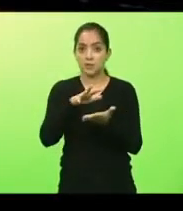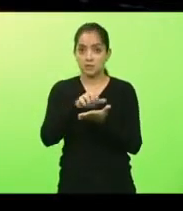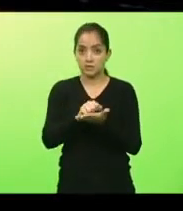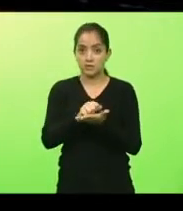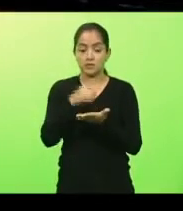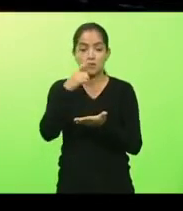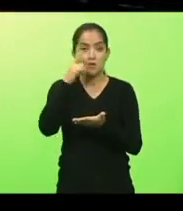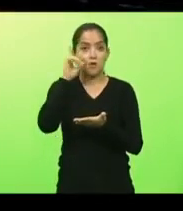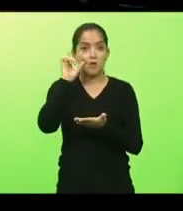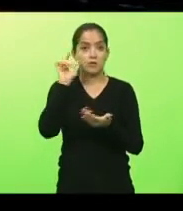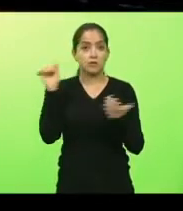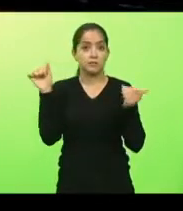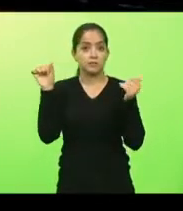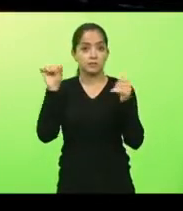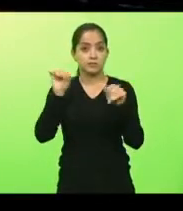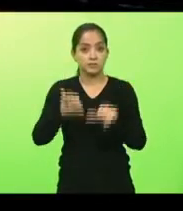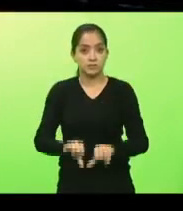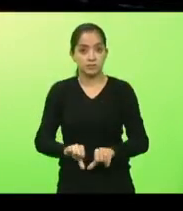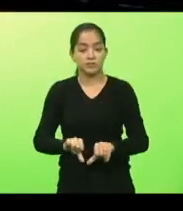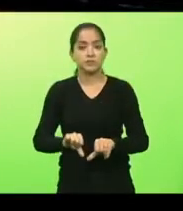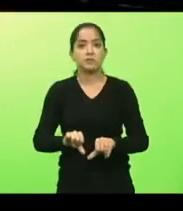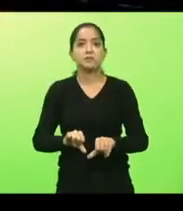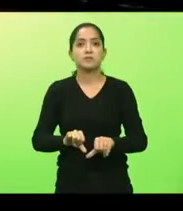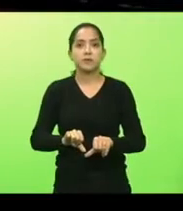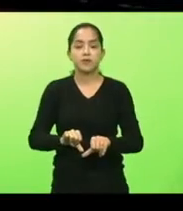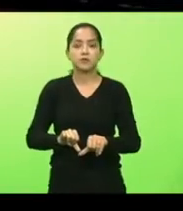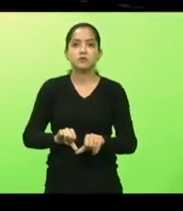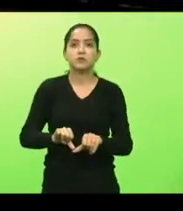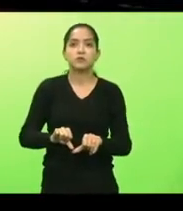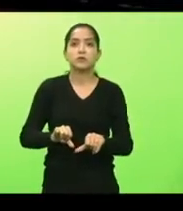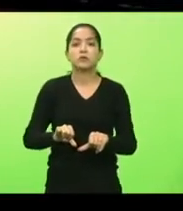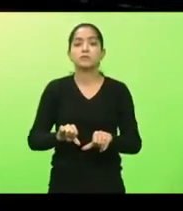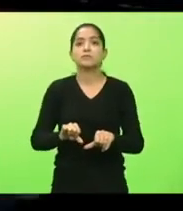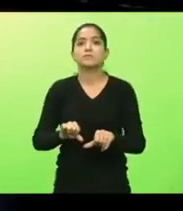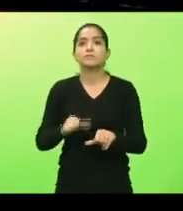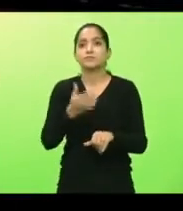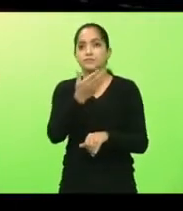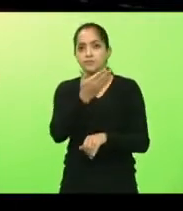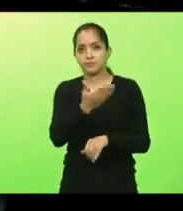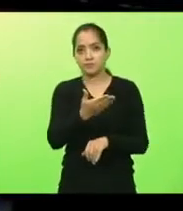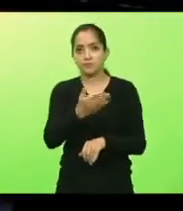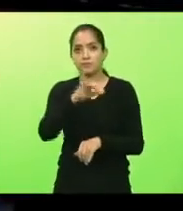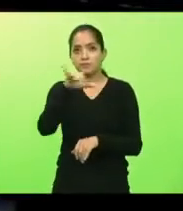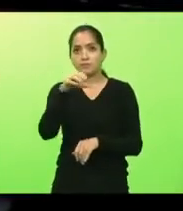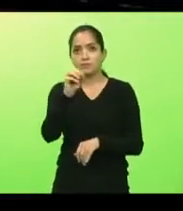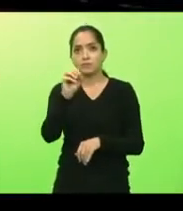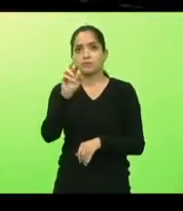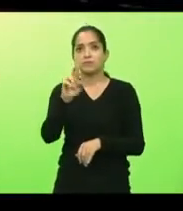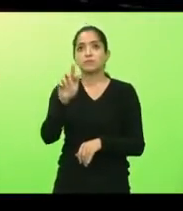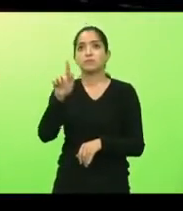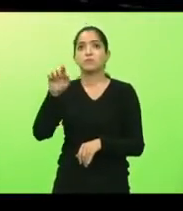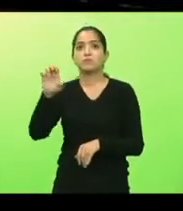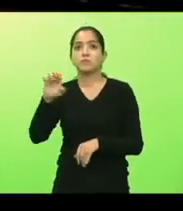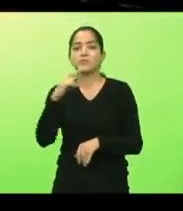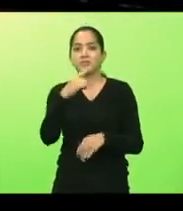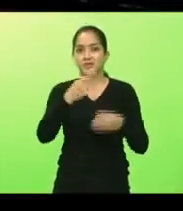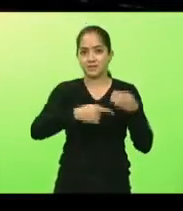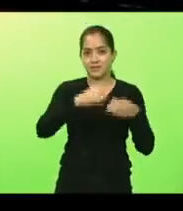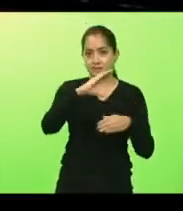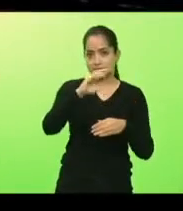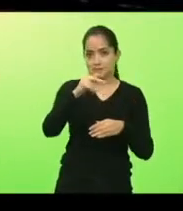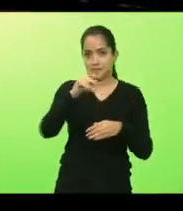trágico para Santa Catarina a manifestação do seu Jorge Tasca aqui na CPI, senhor presidente. Muito